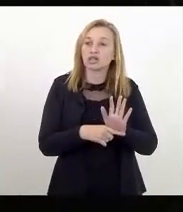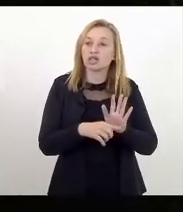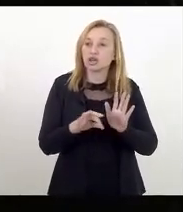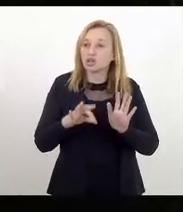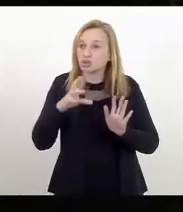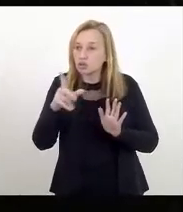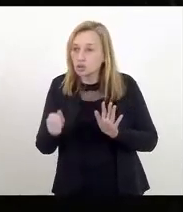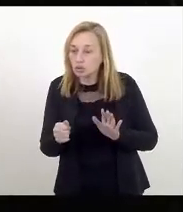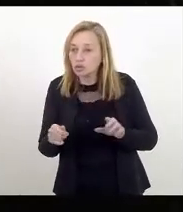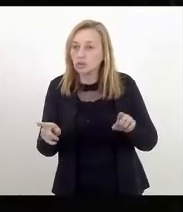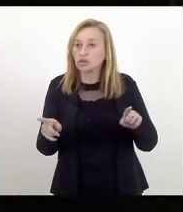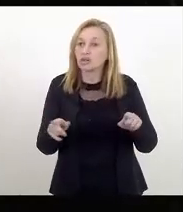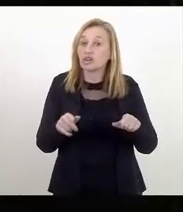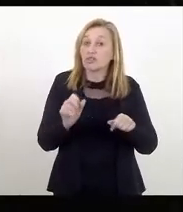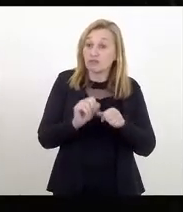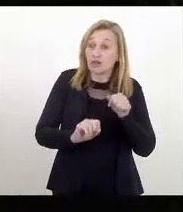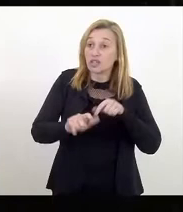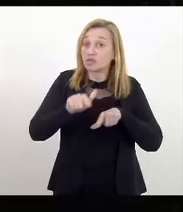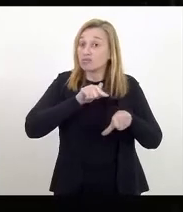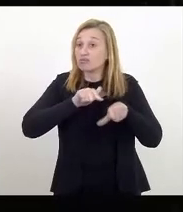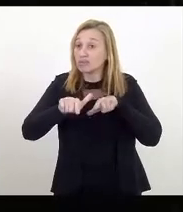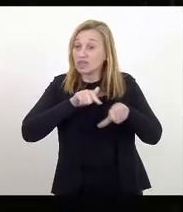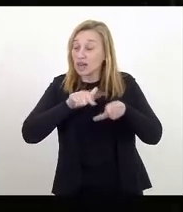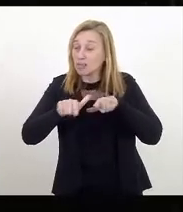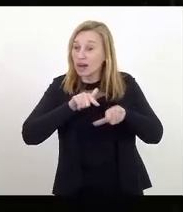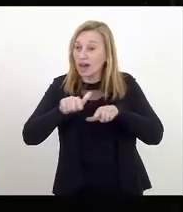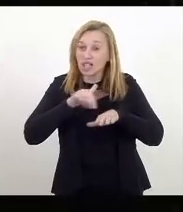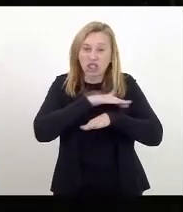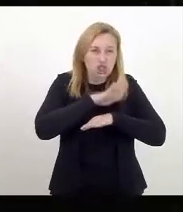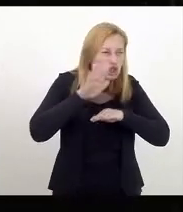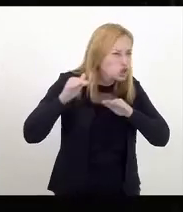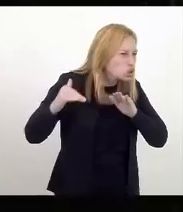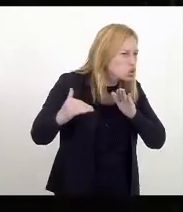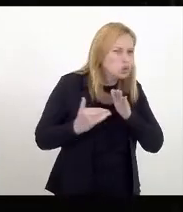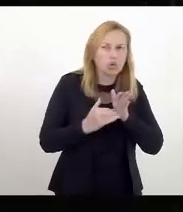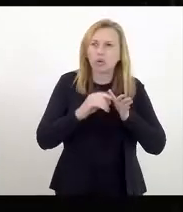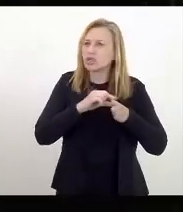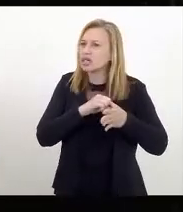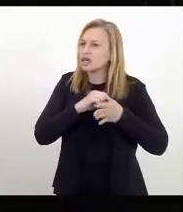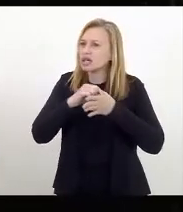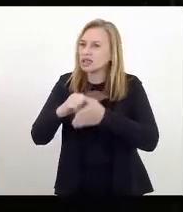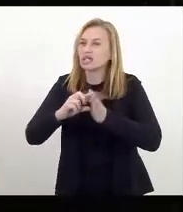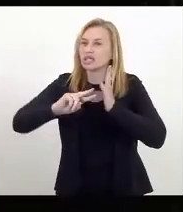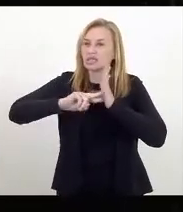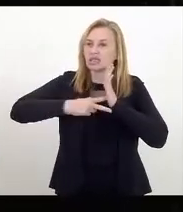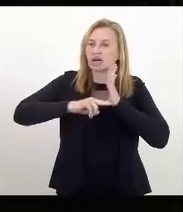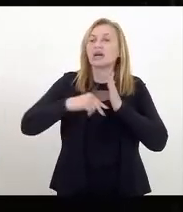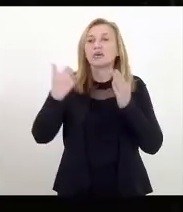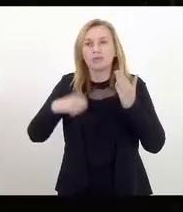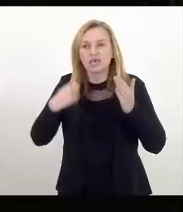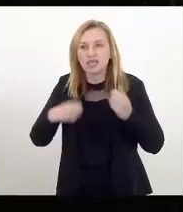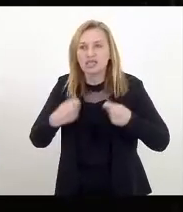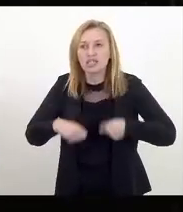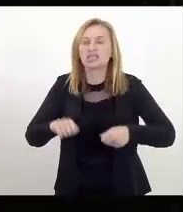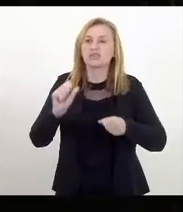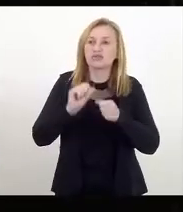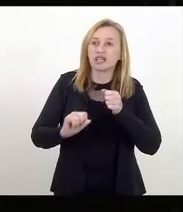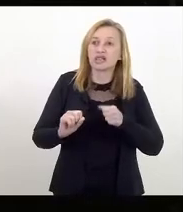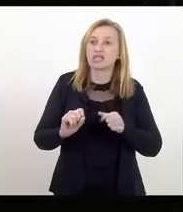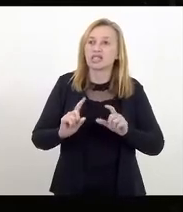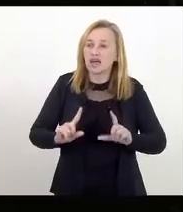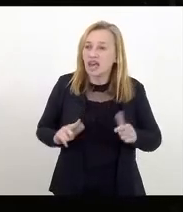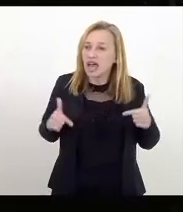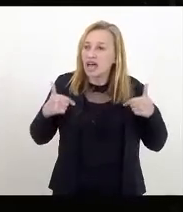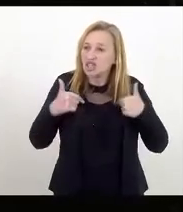fez o exercício que toda liderança sindical tem que fazer. é percorrer